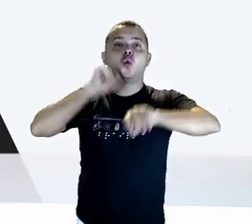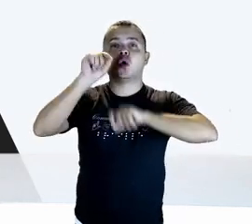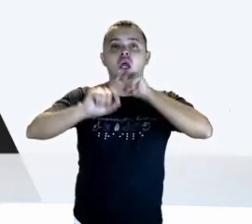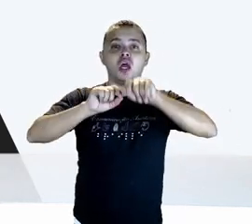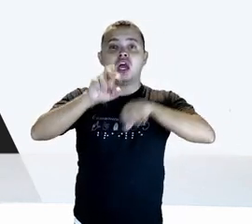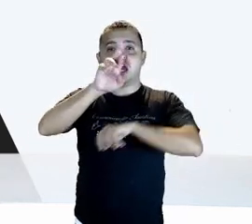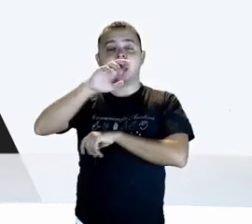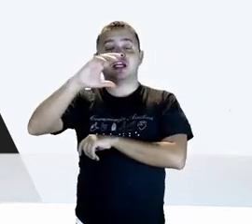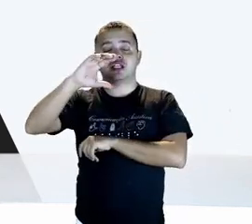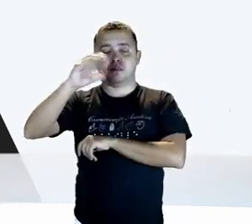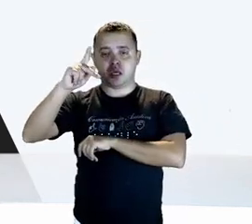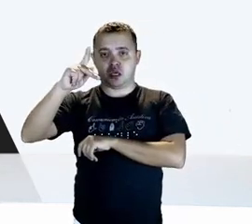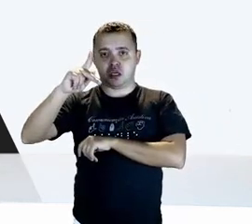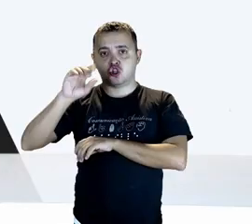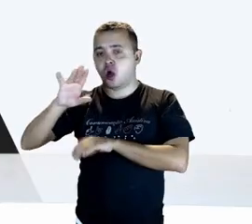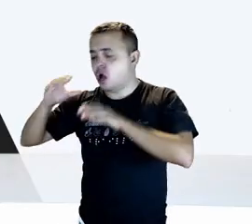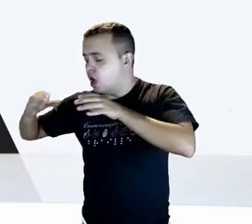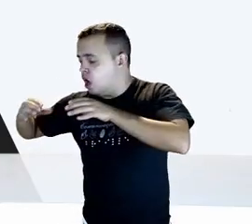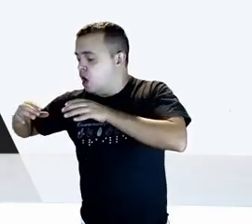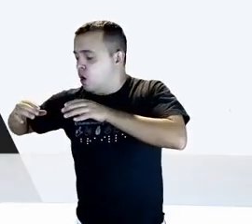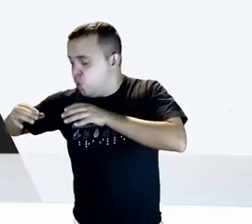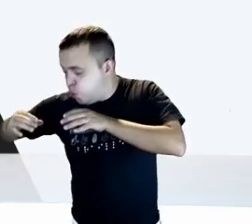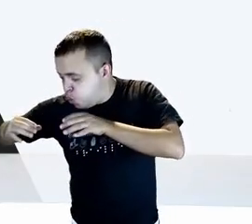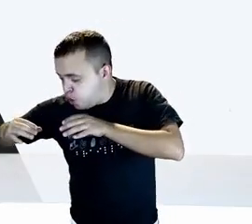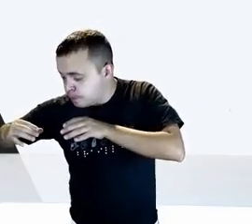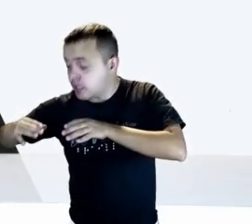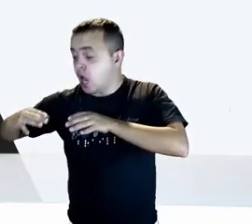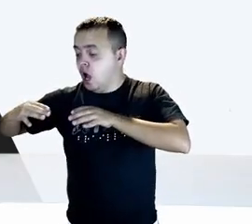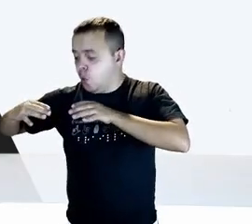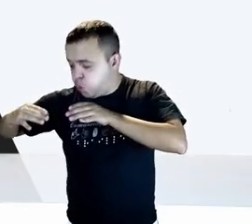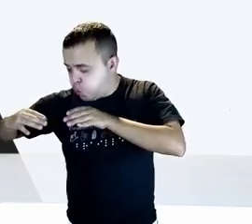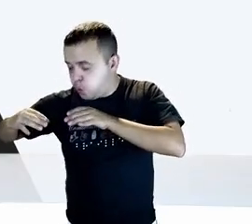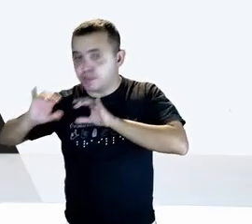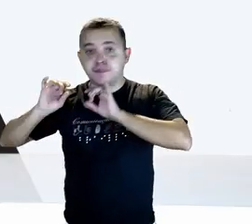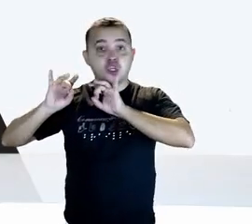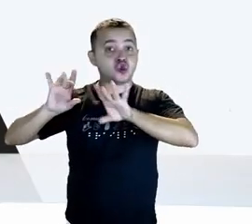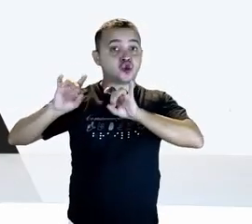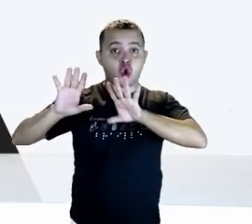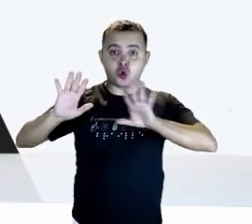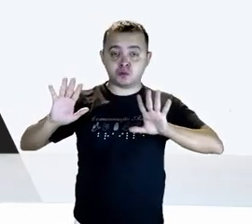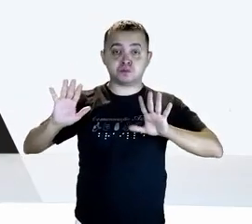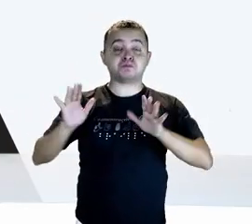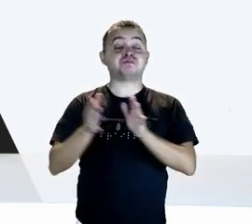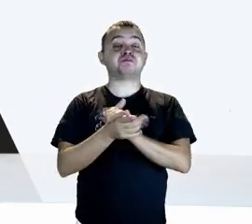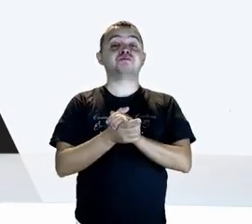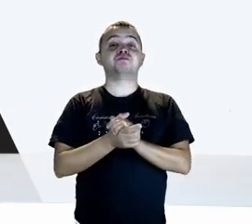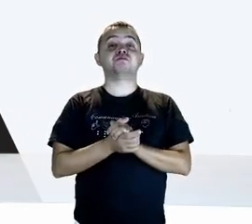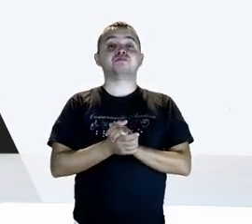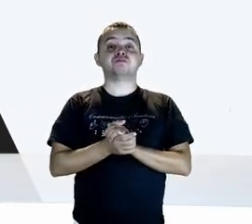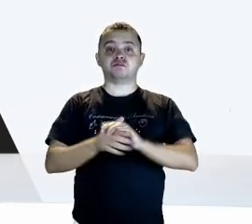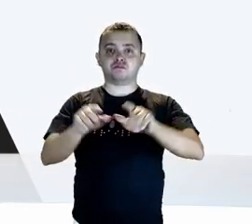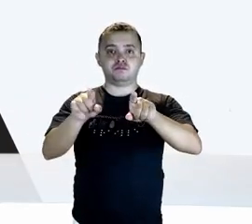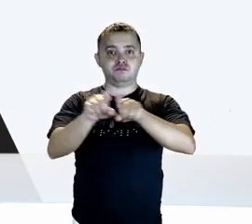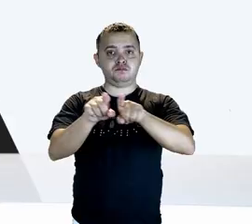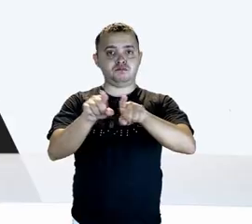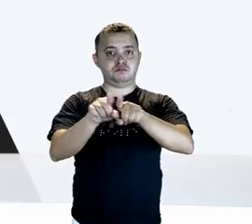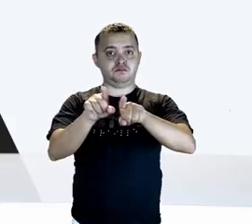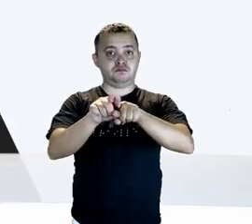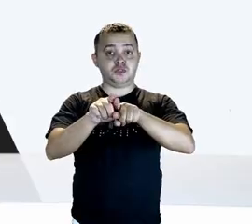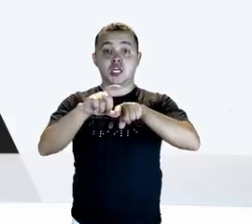a RCP, né? Então, inclusive, né,